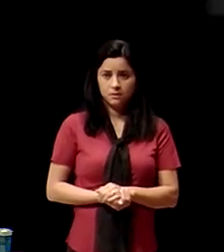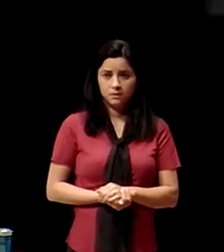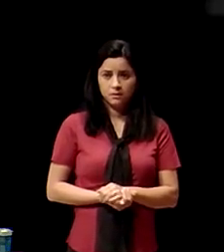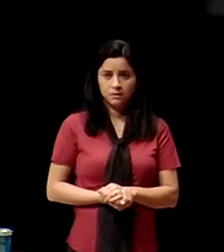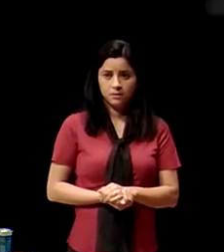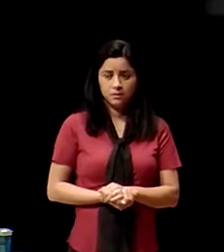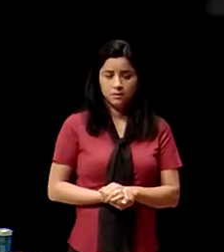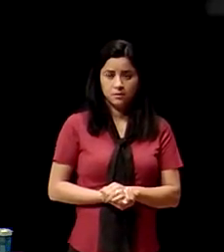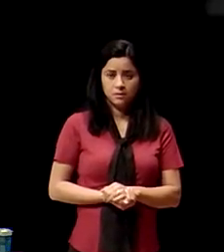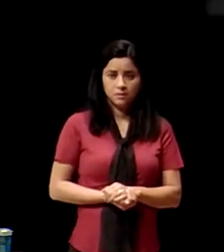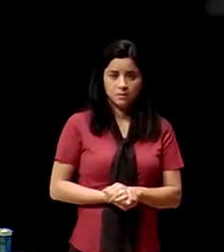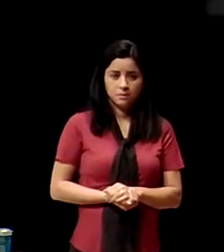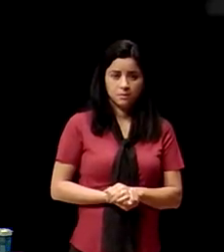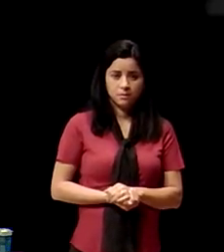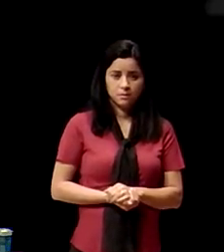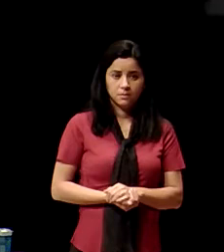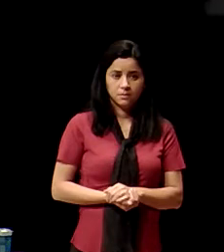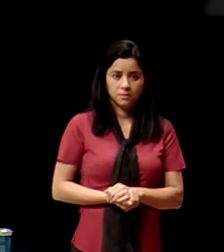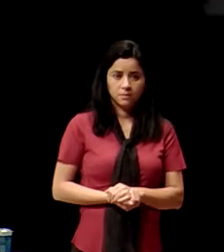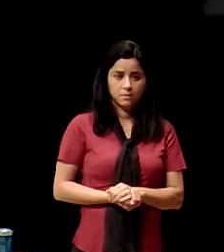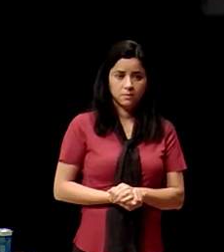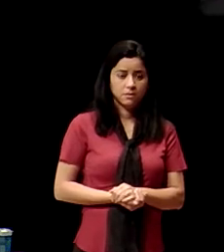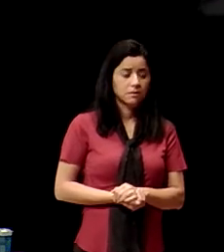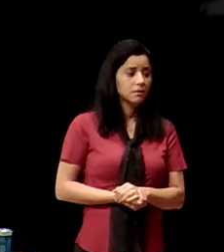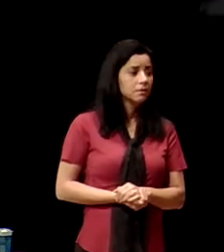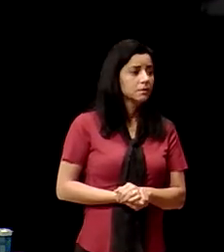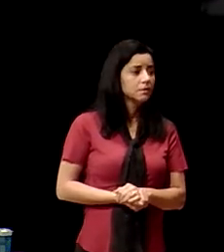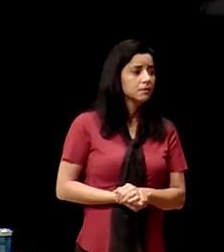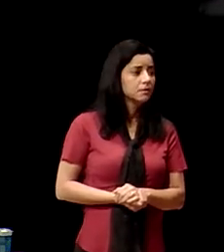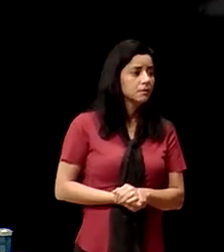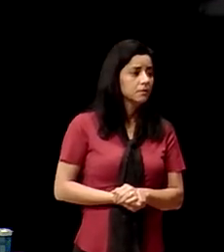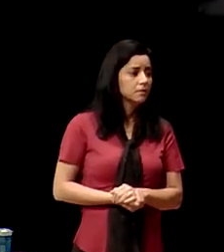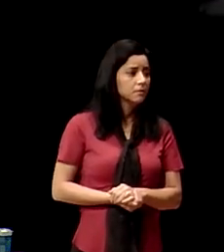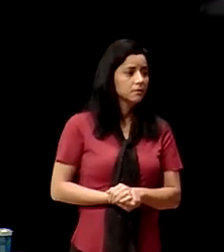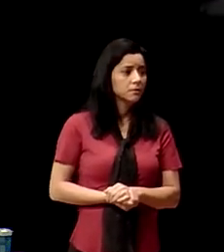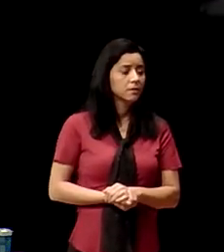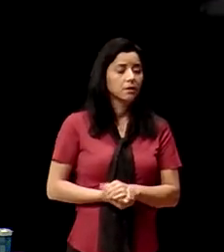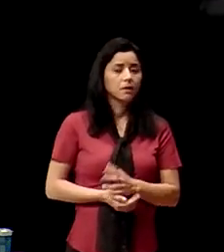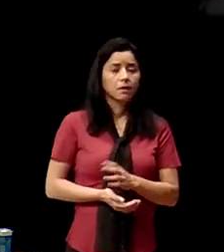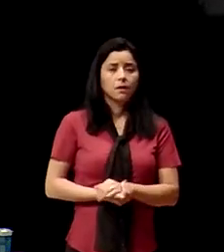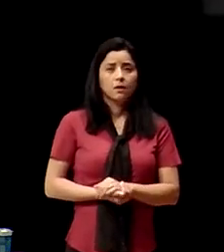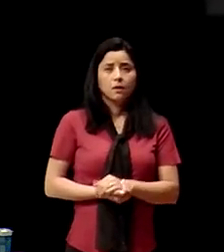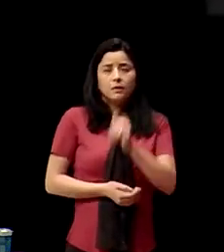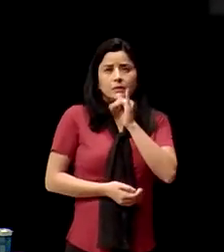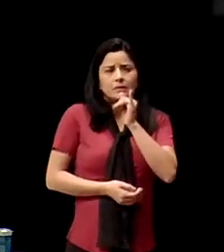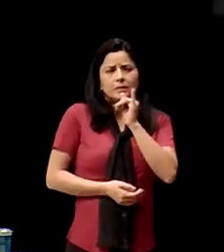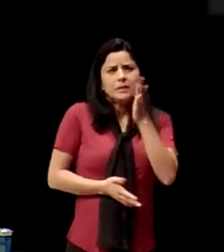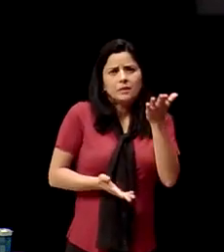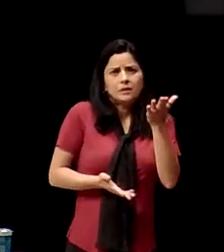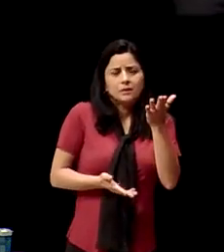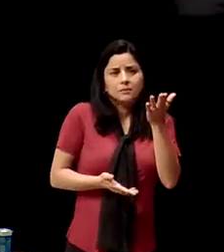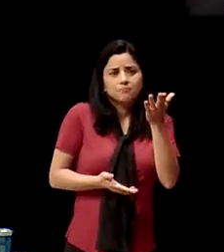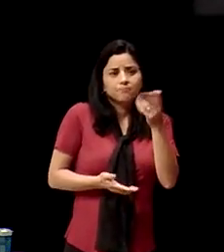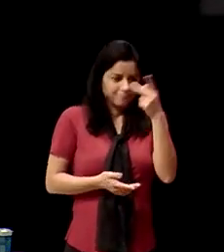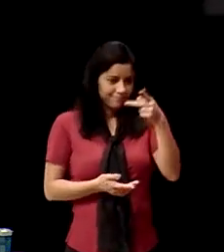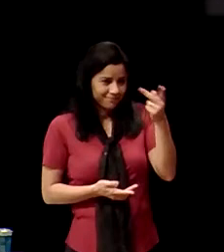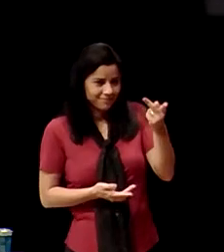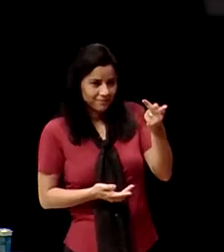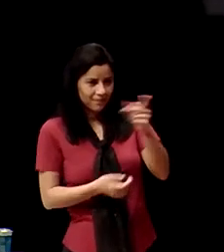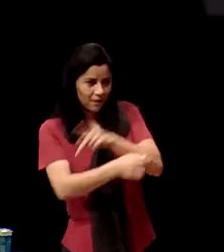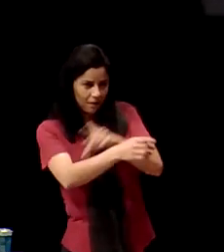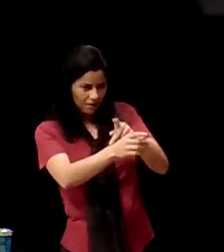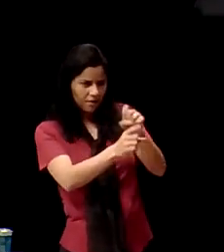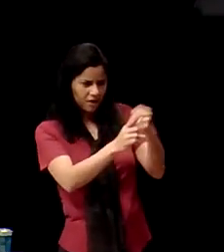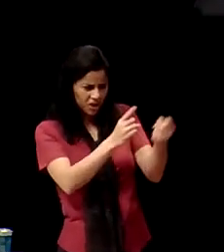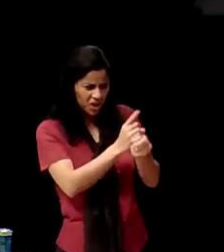or as a field of expertise covering many professions. Por exemplo, quando falamos se a pedagogia